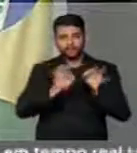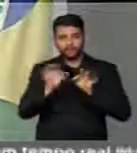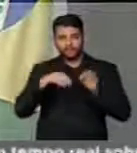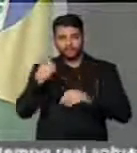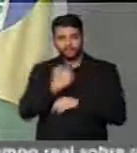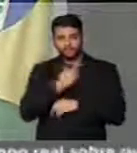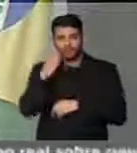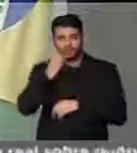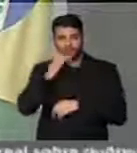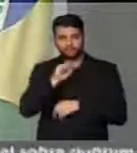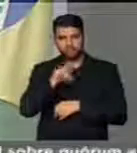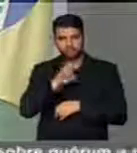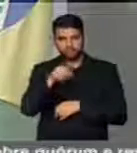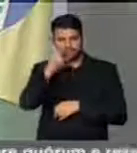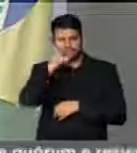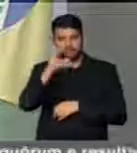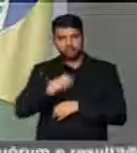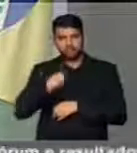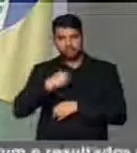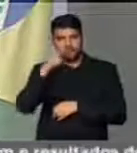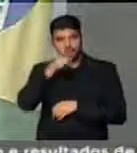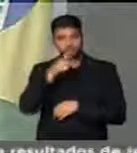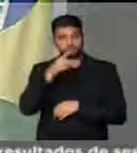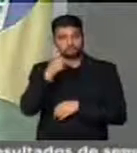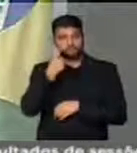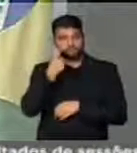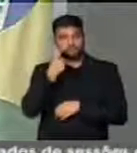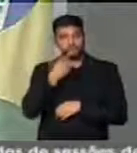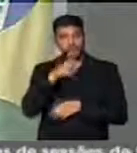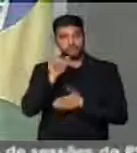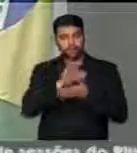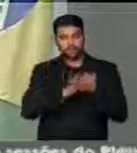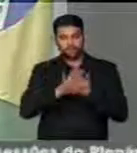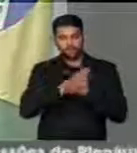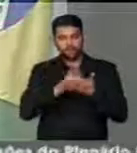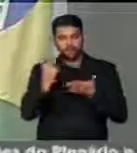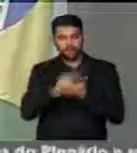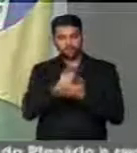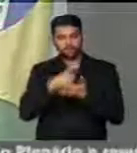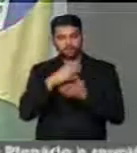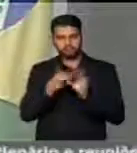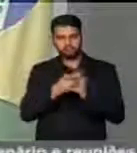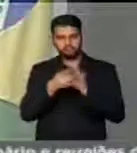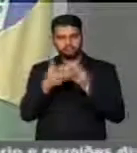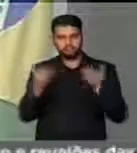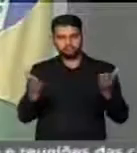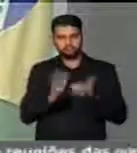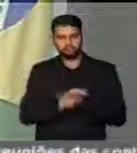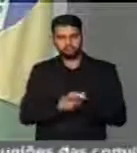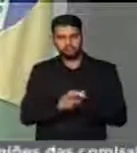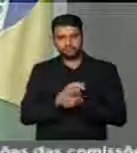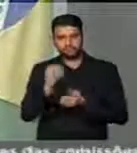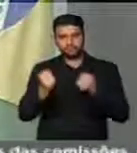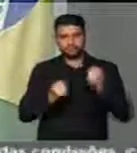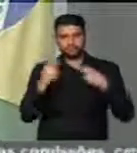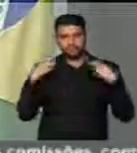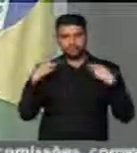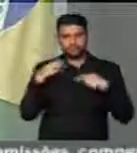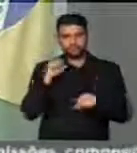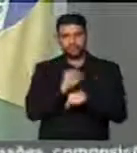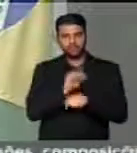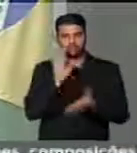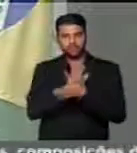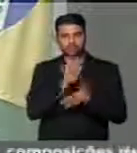por nós, deputado Rocha. Vossa Excelência estava lá. Nunca vi algo tão espontâneo. Os motoristas que